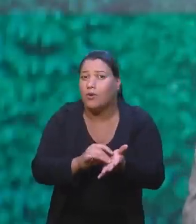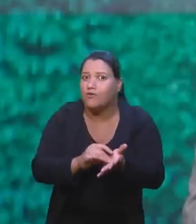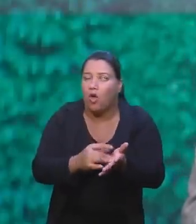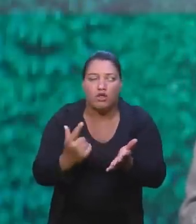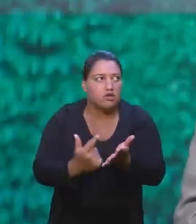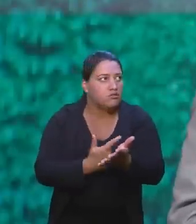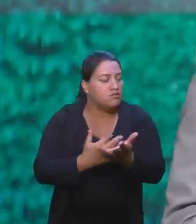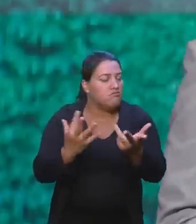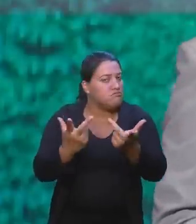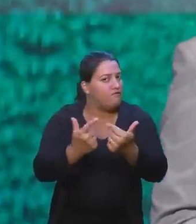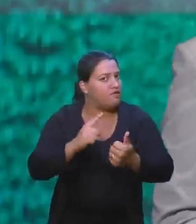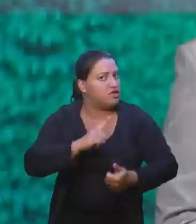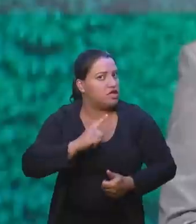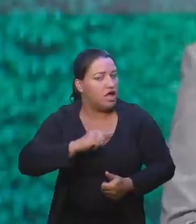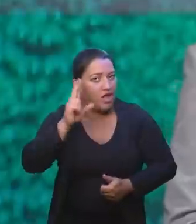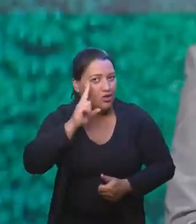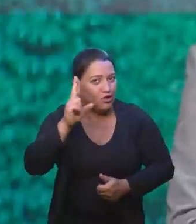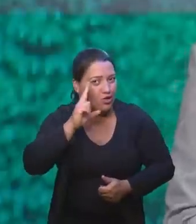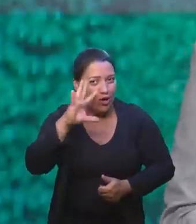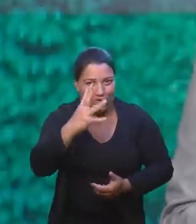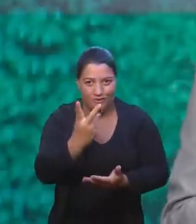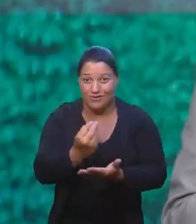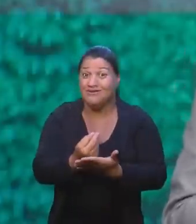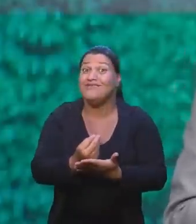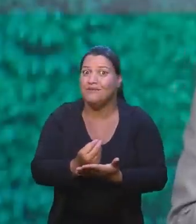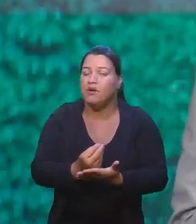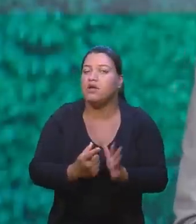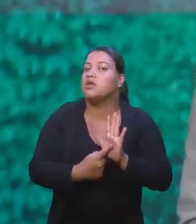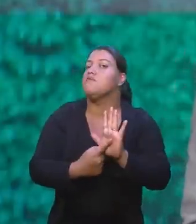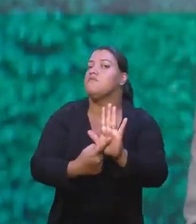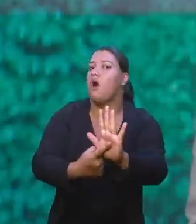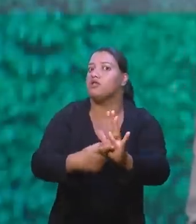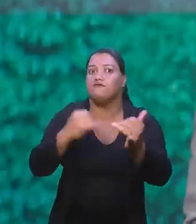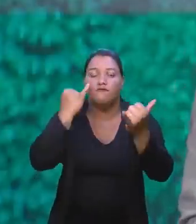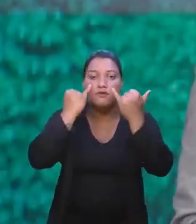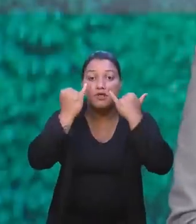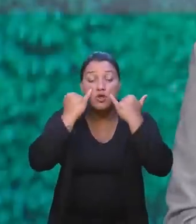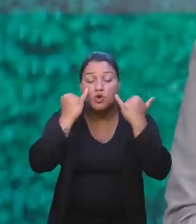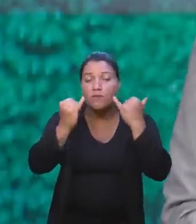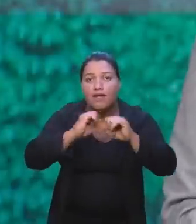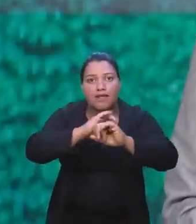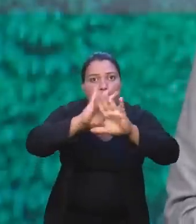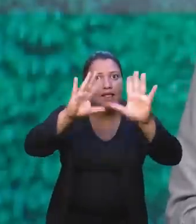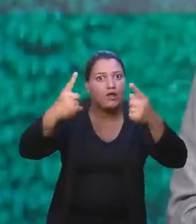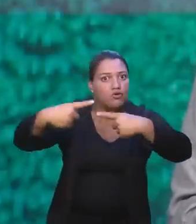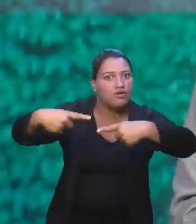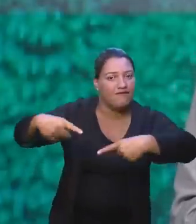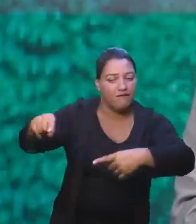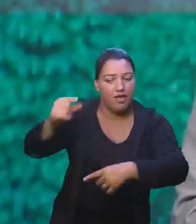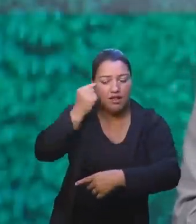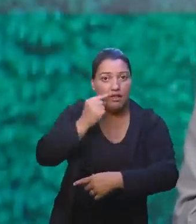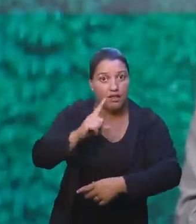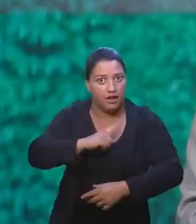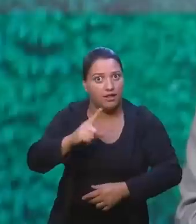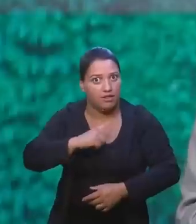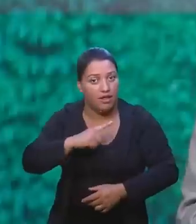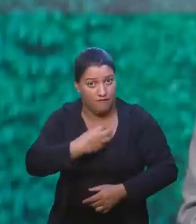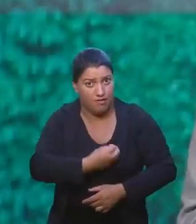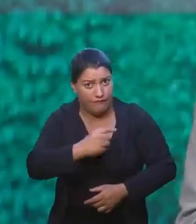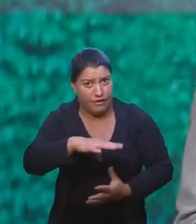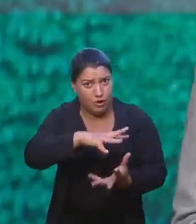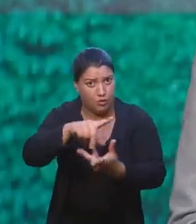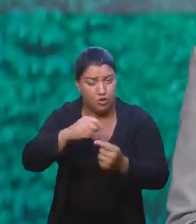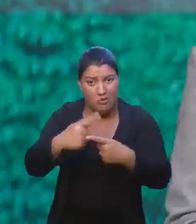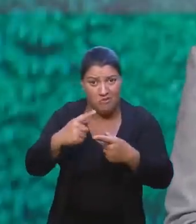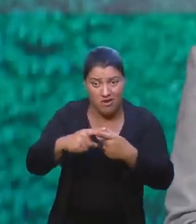extraordinário que compõe a história do Espiritismo, que nos trazem mais notícias dos desafios de Kardec. Porque